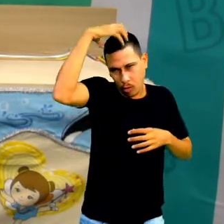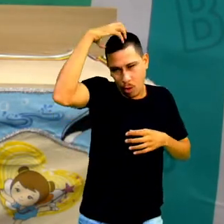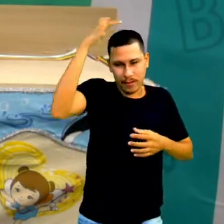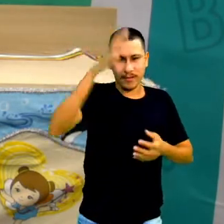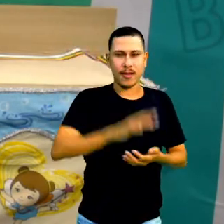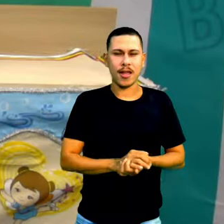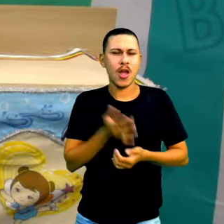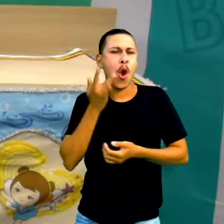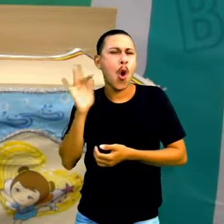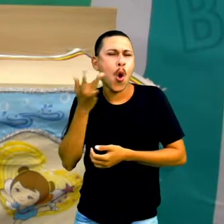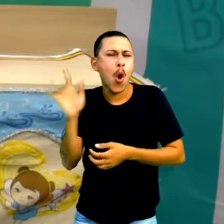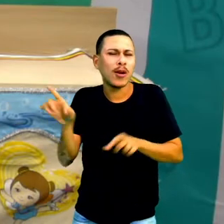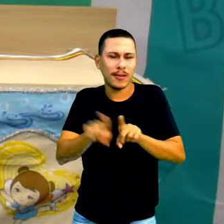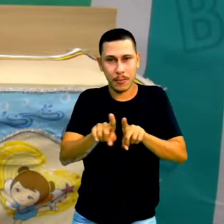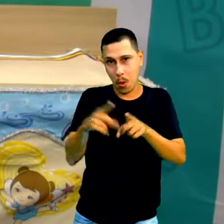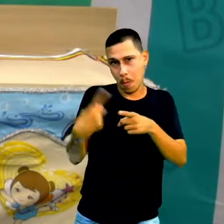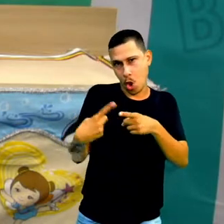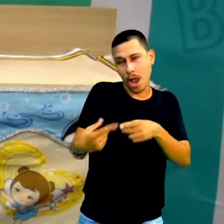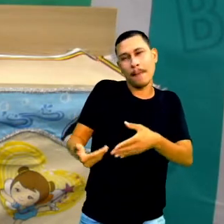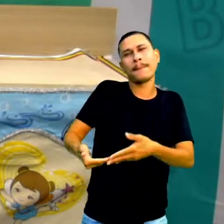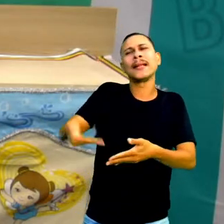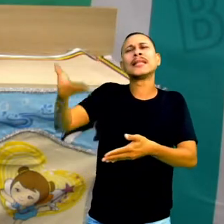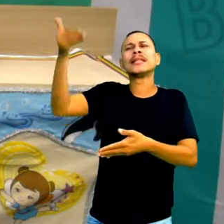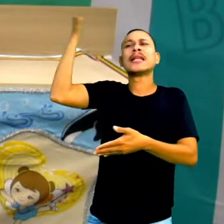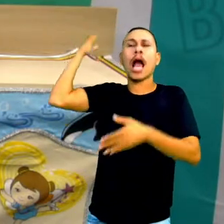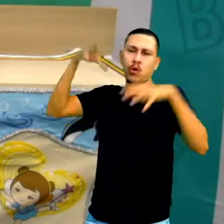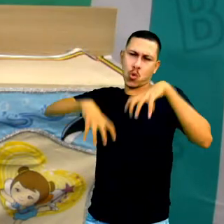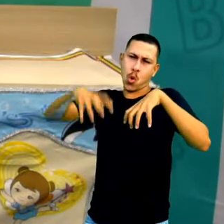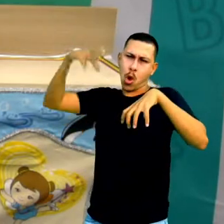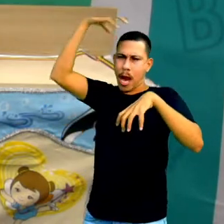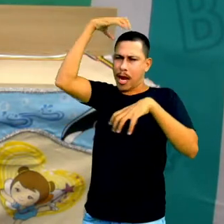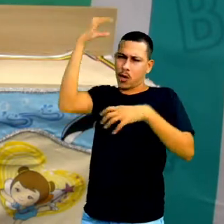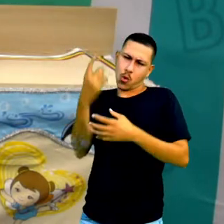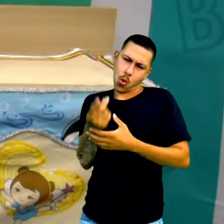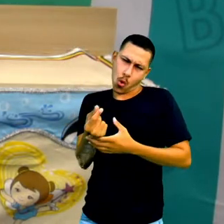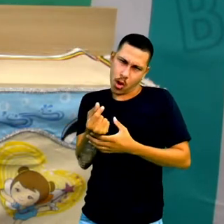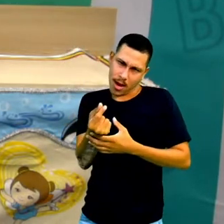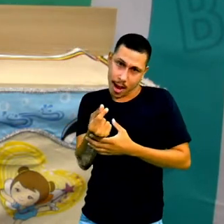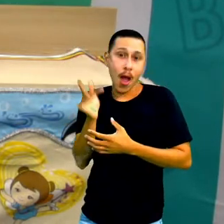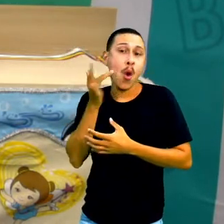Muito dinheiro. Muito ouro, porque antigamente nos reinos era muito ouro, né, Leiturinha?